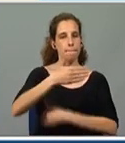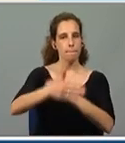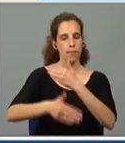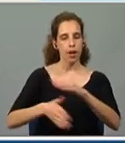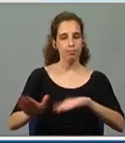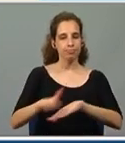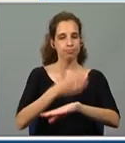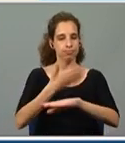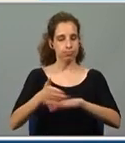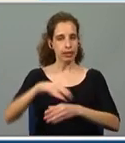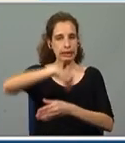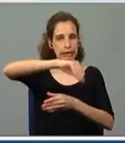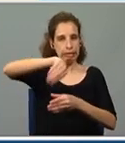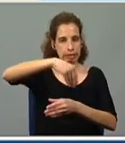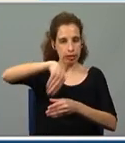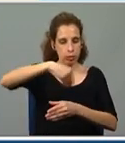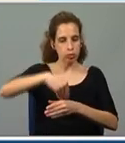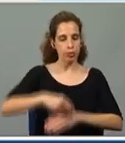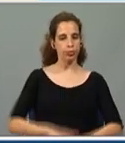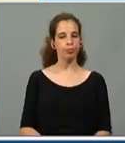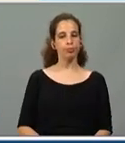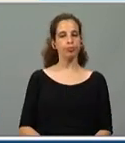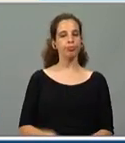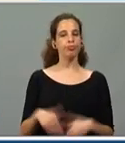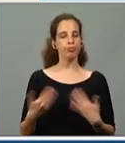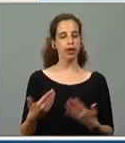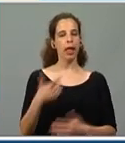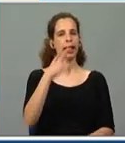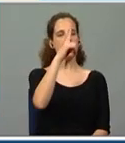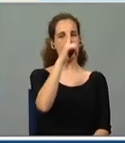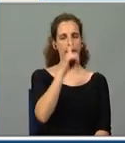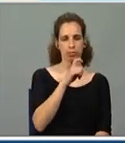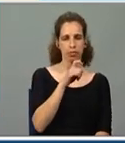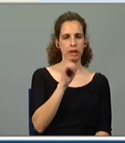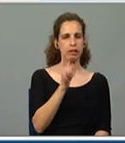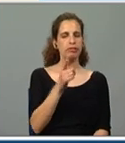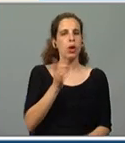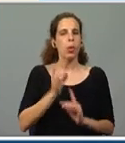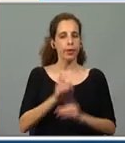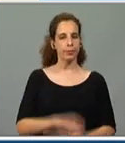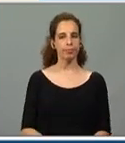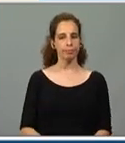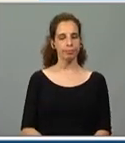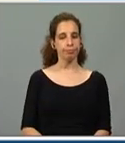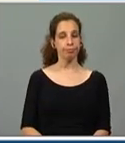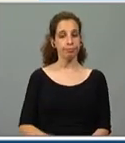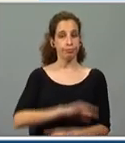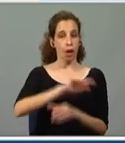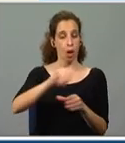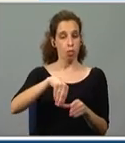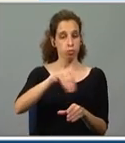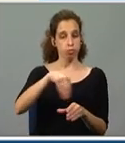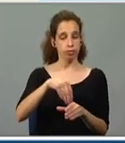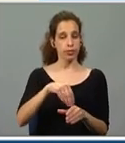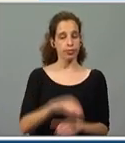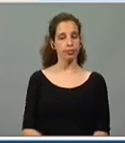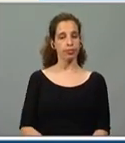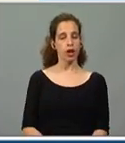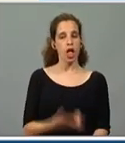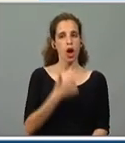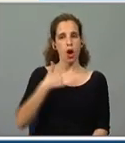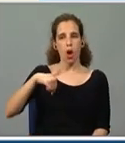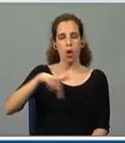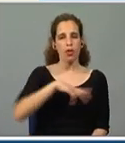processos de separação de misturas heterogéneas. Então, recordar o que são misturas heterogéneas. Misturas heterogéneas são aquelas em que